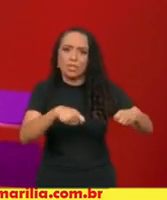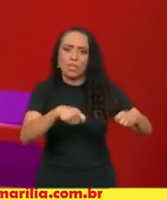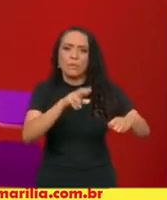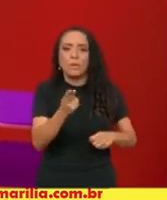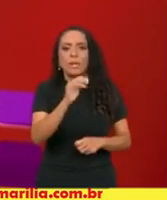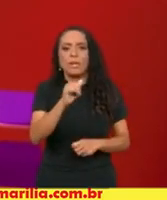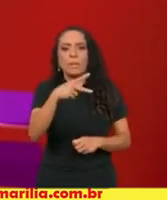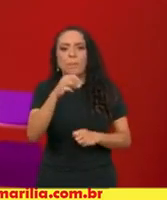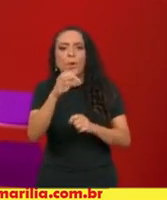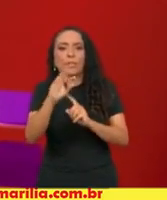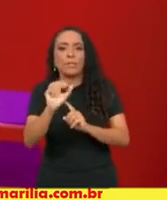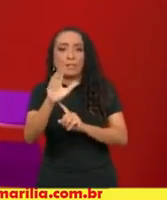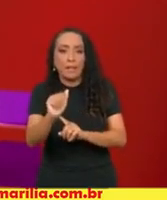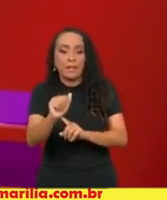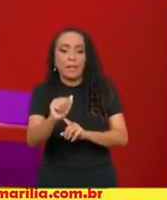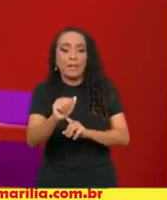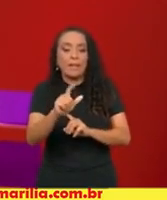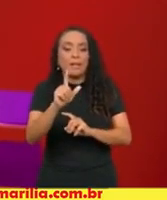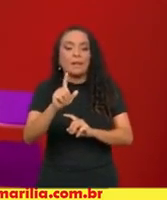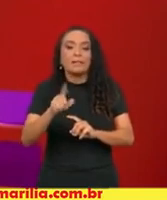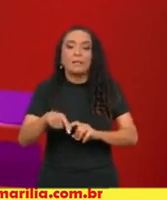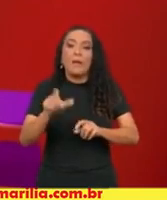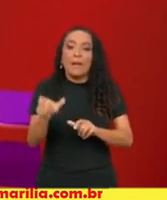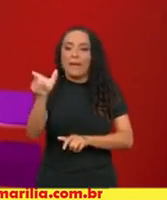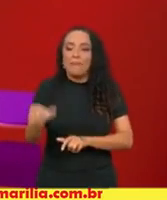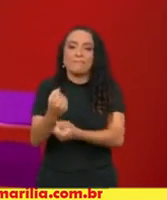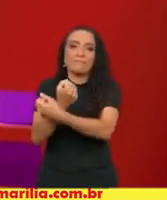como colateral garantia hipotecária, era o plantel de escravos. Né?